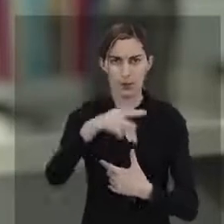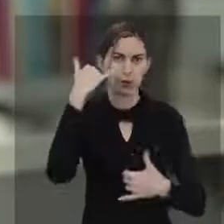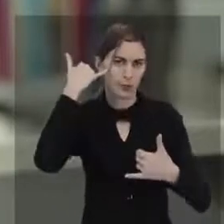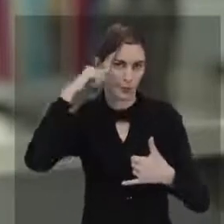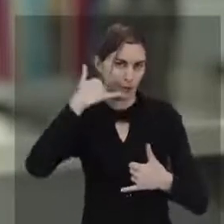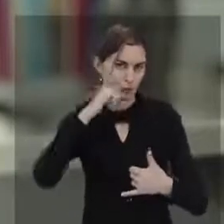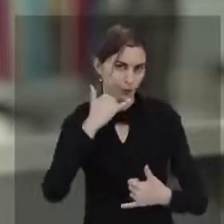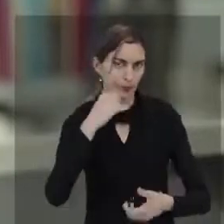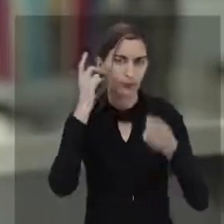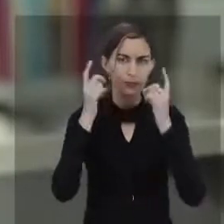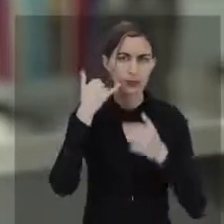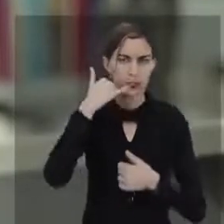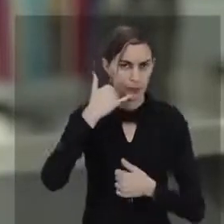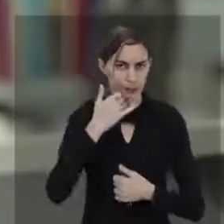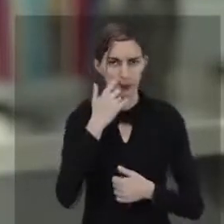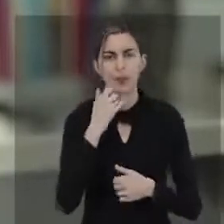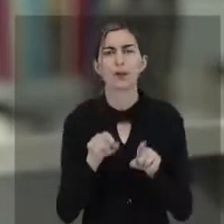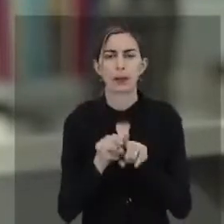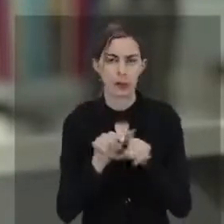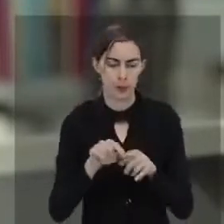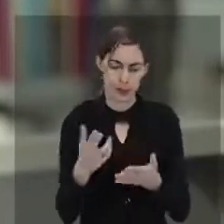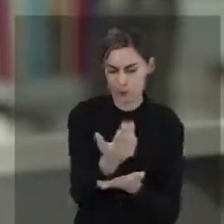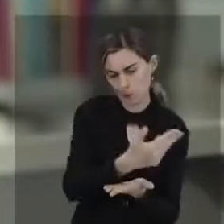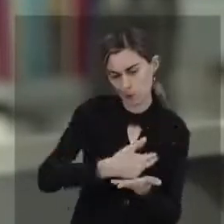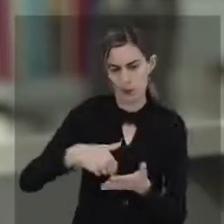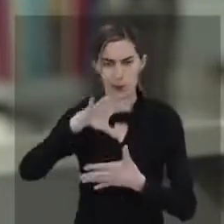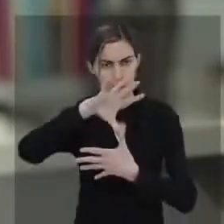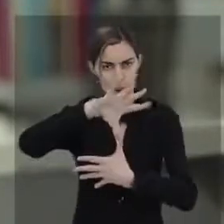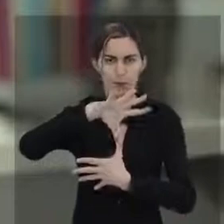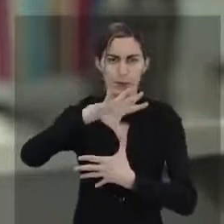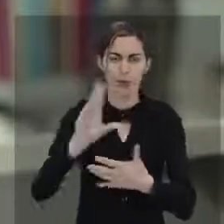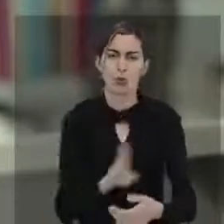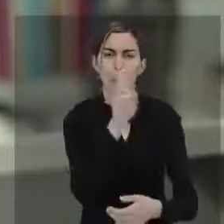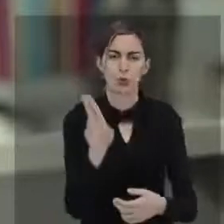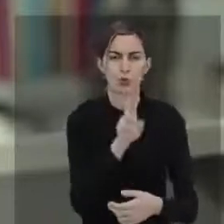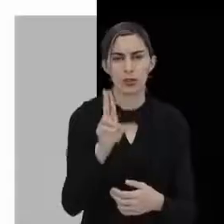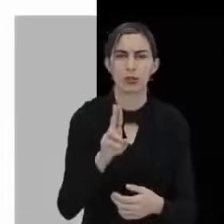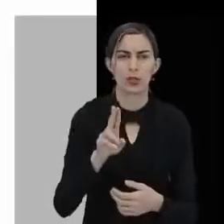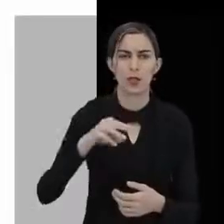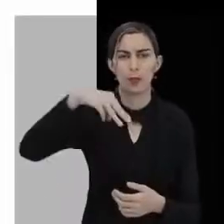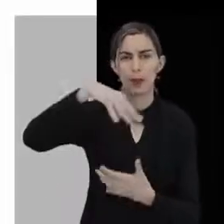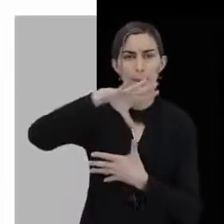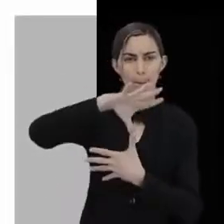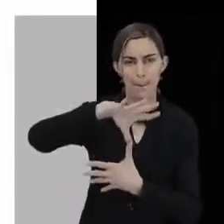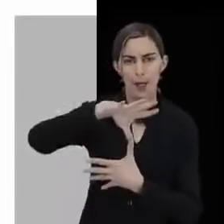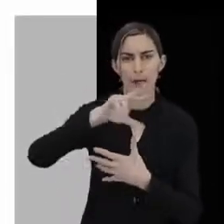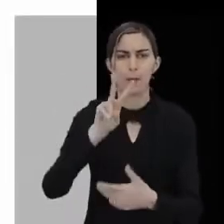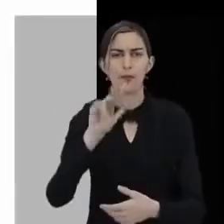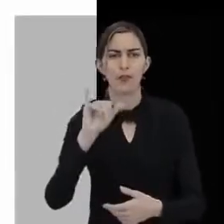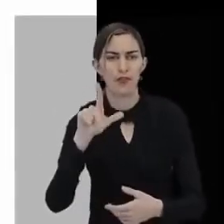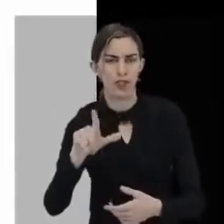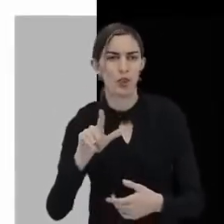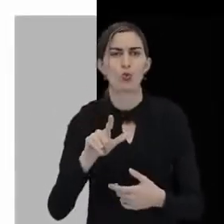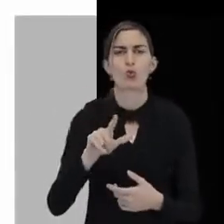dispositivo, na sua aplicação. E para desenhar um mapa você pode fazer uso desse componente aí chamado MapView. Então você